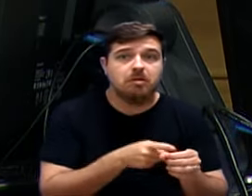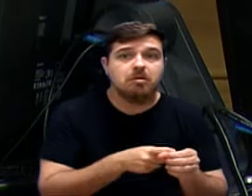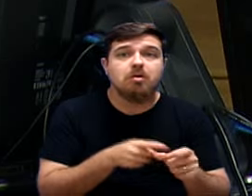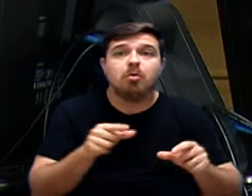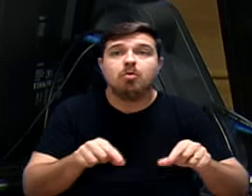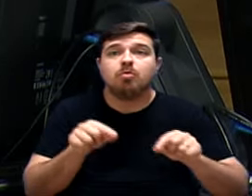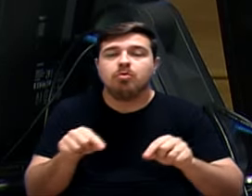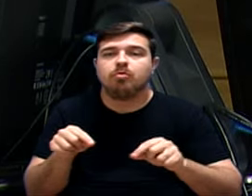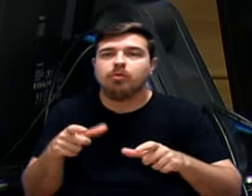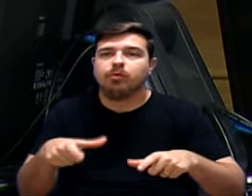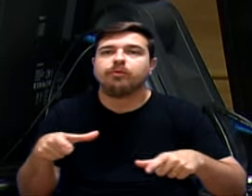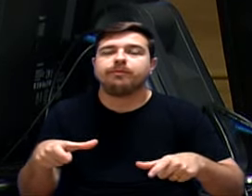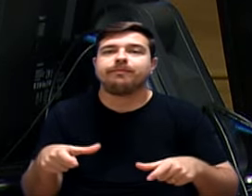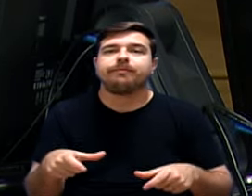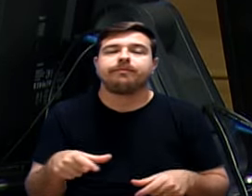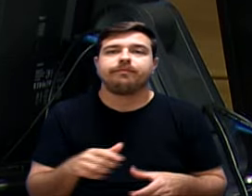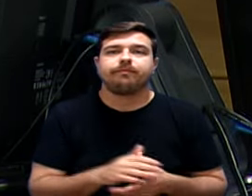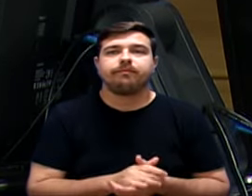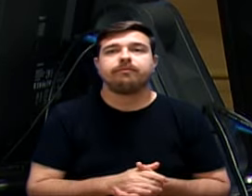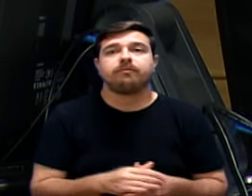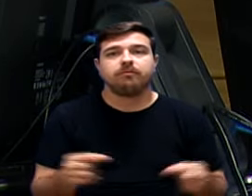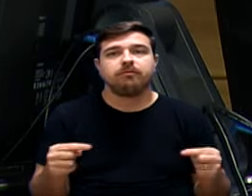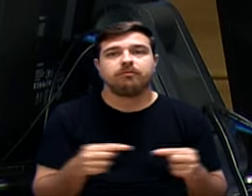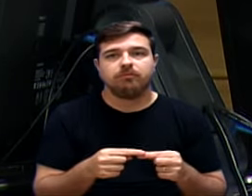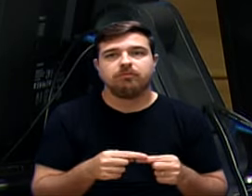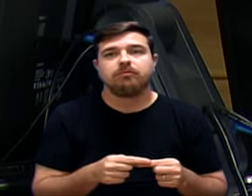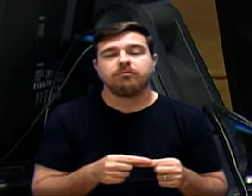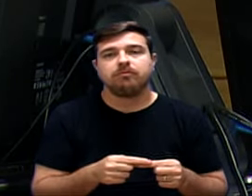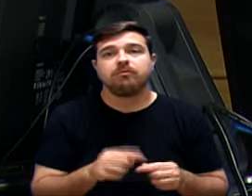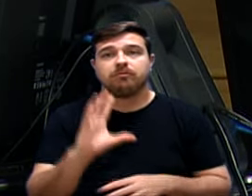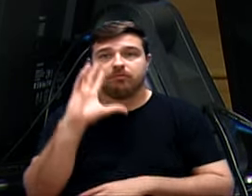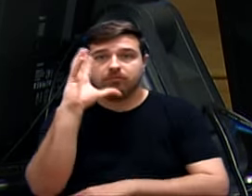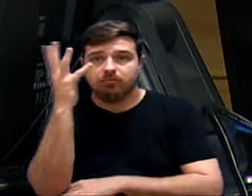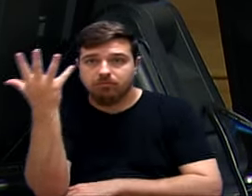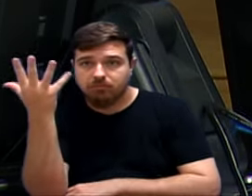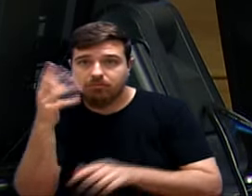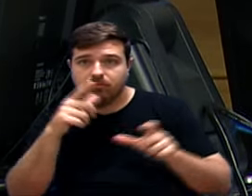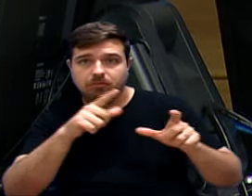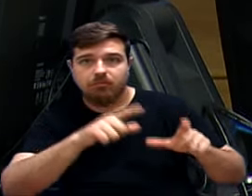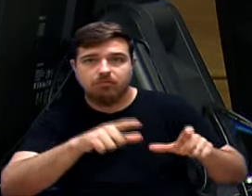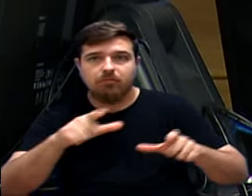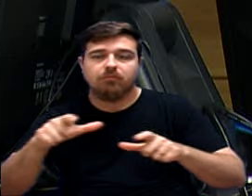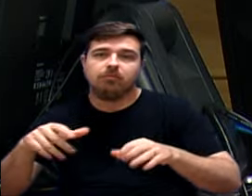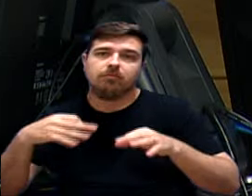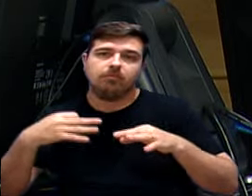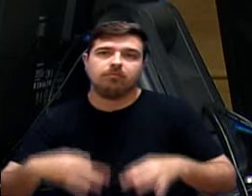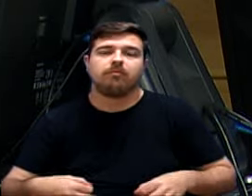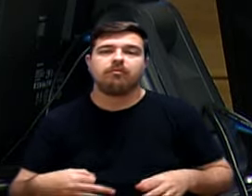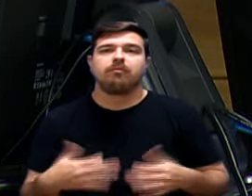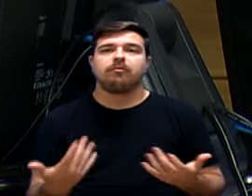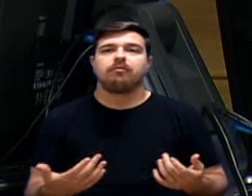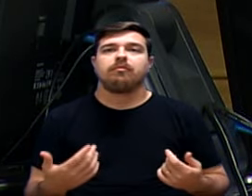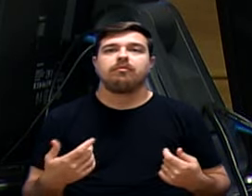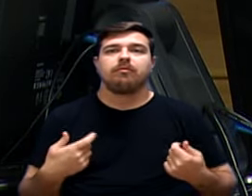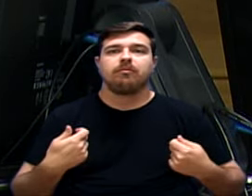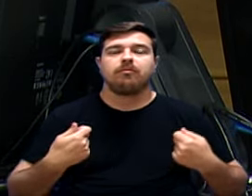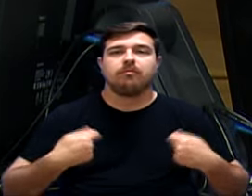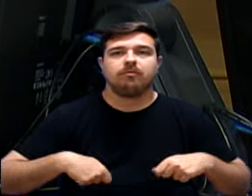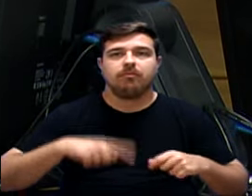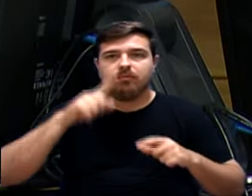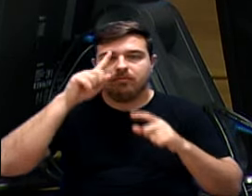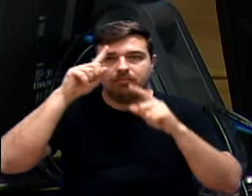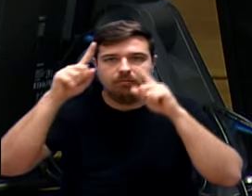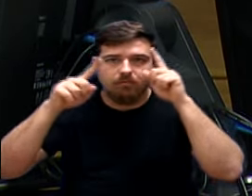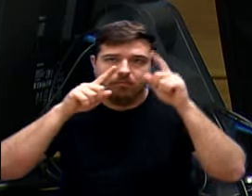que isso entra na na questão do do plano setorial ambiental né porque aí teria que realmente pensar no projeto